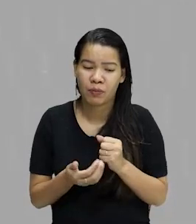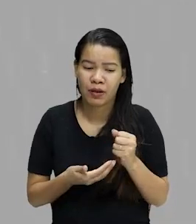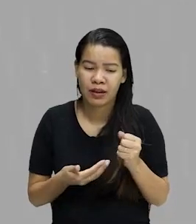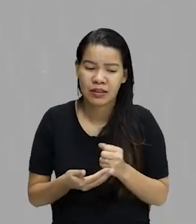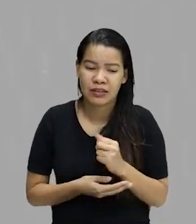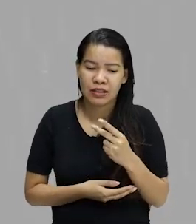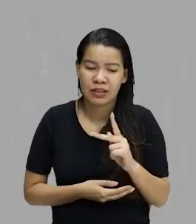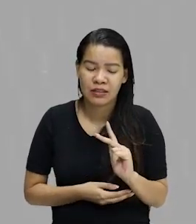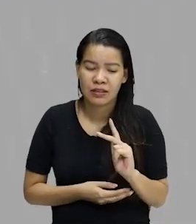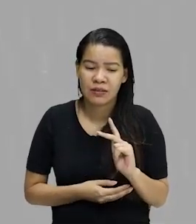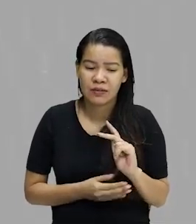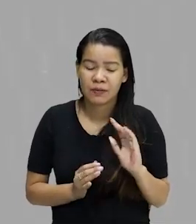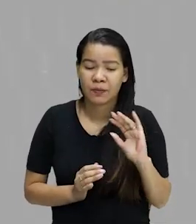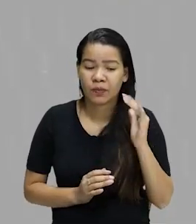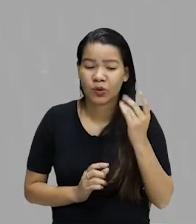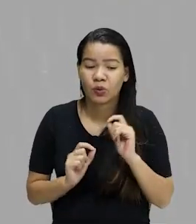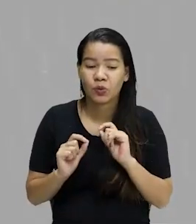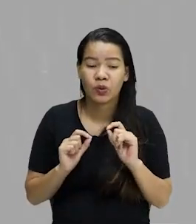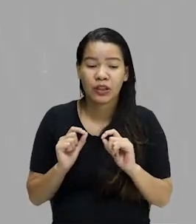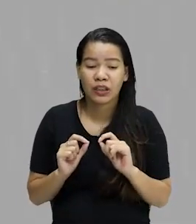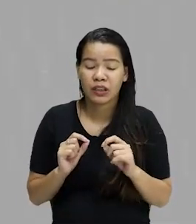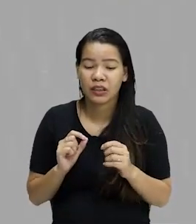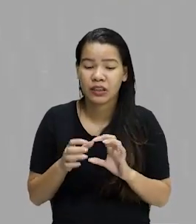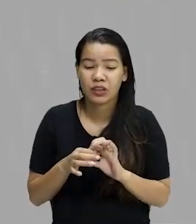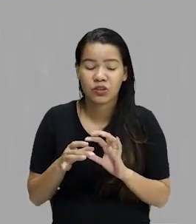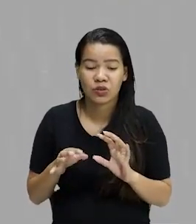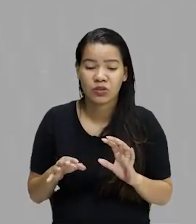deixou de ser cumprido? Vamos lá.